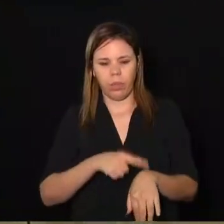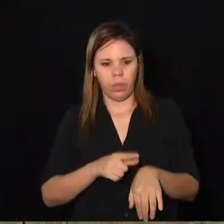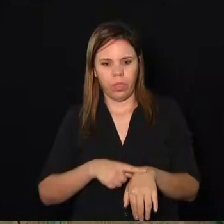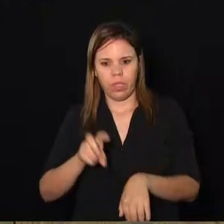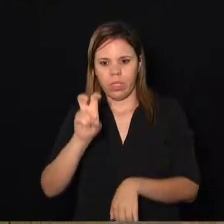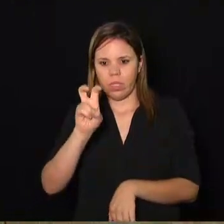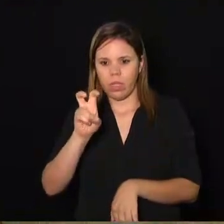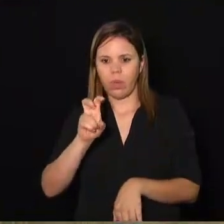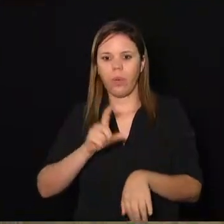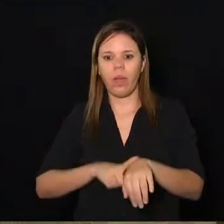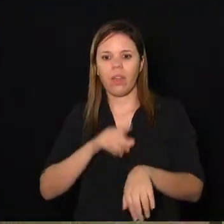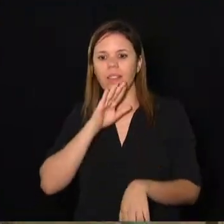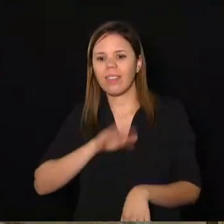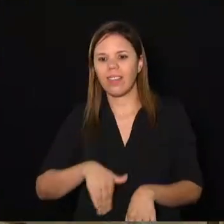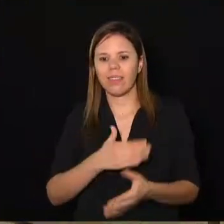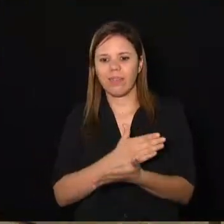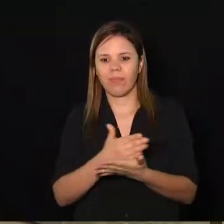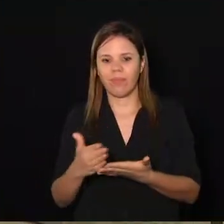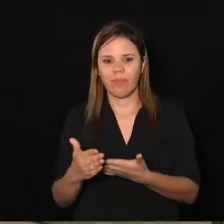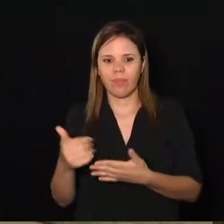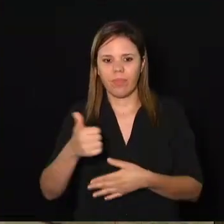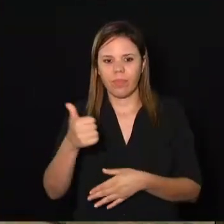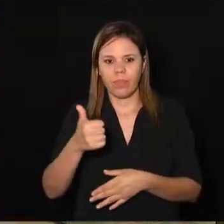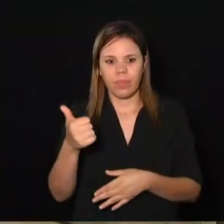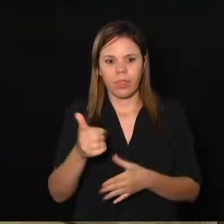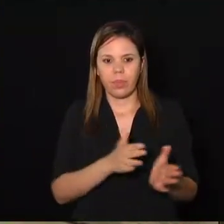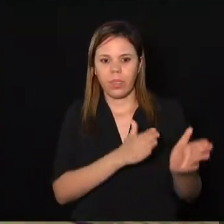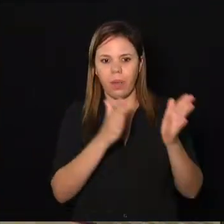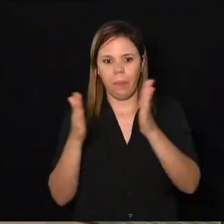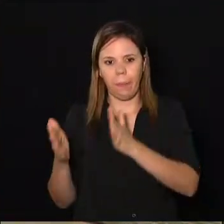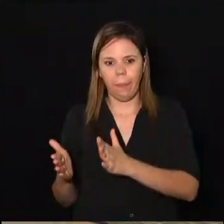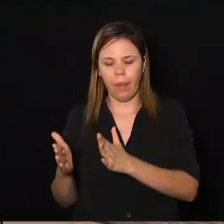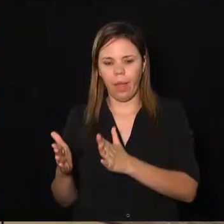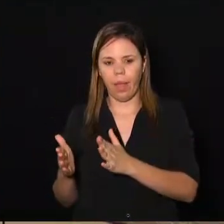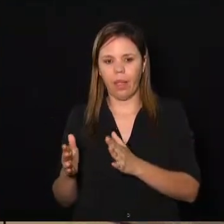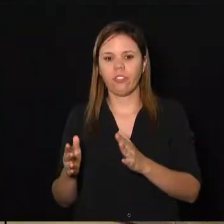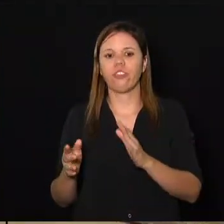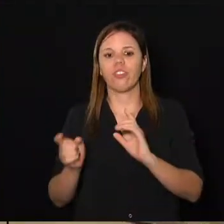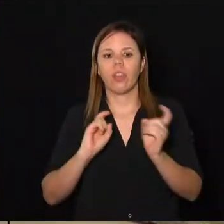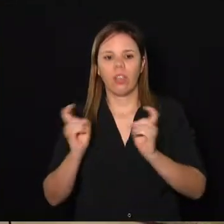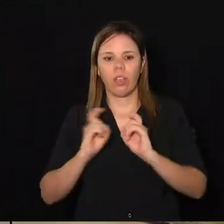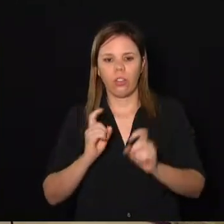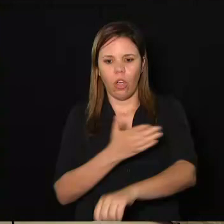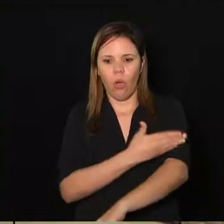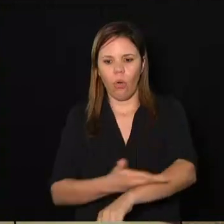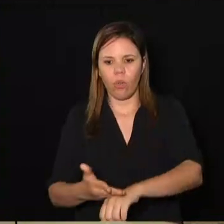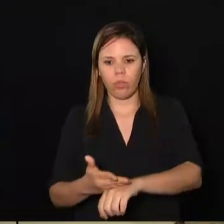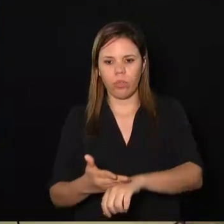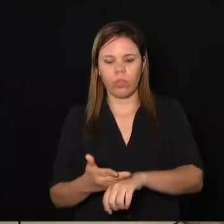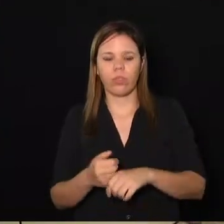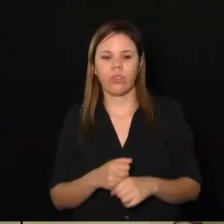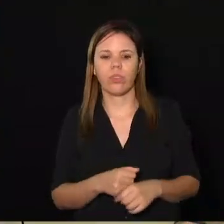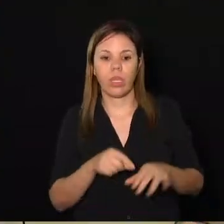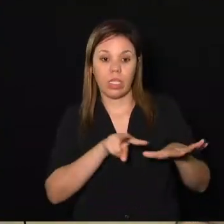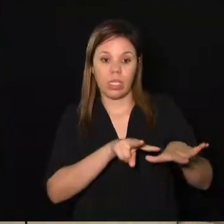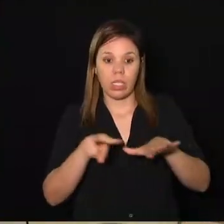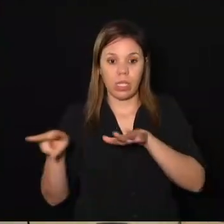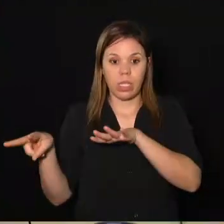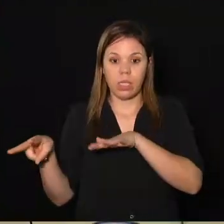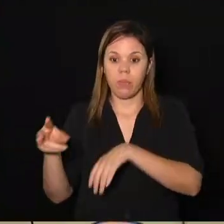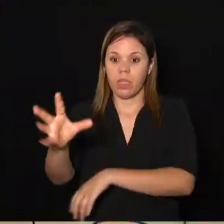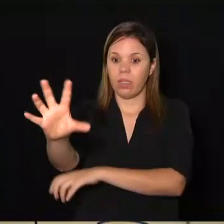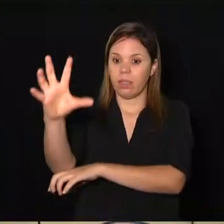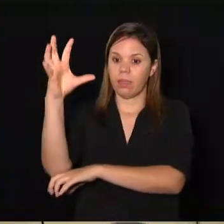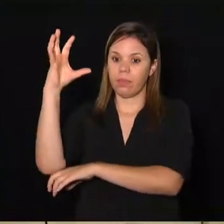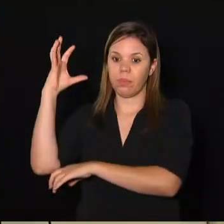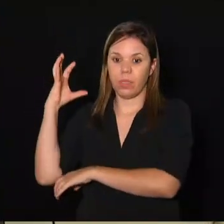5 horas da tarde, começa a primeira parte da reunião ordinária. E essa primeira parte vai falar sobre a semana do meio ambiente,